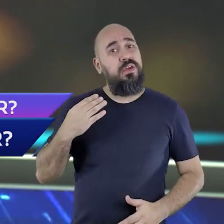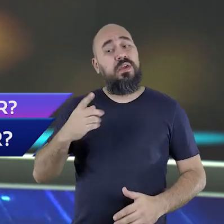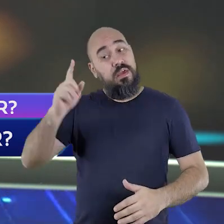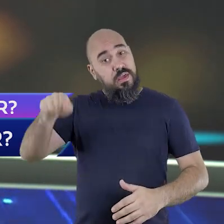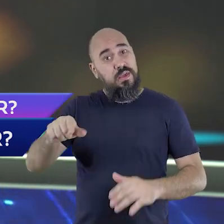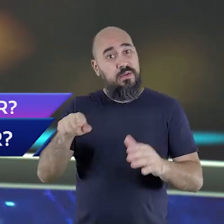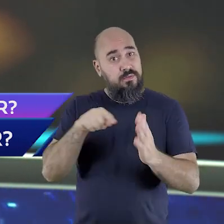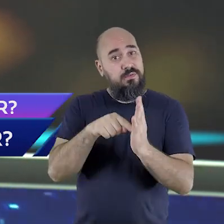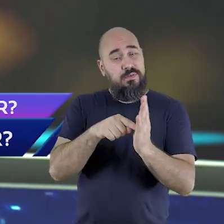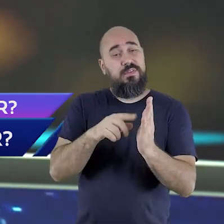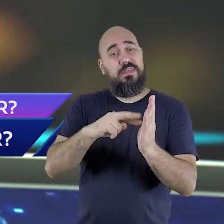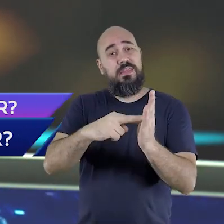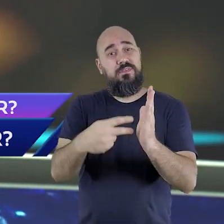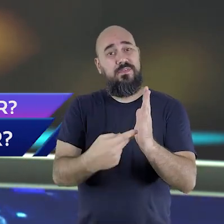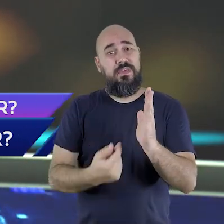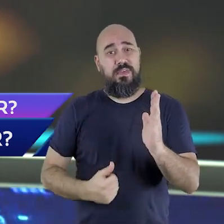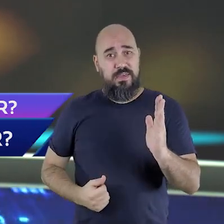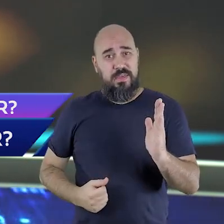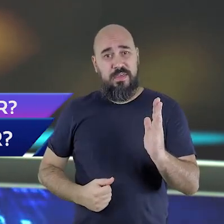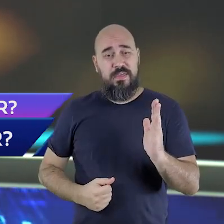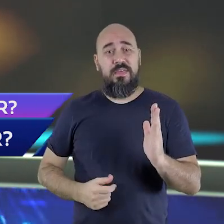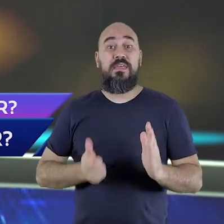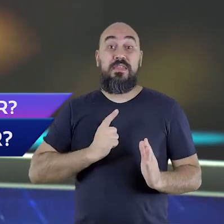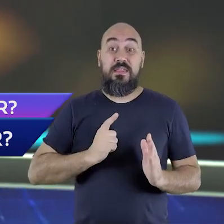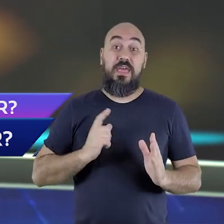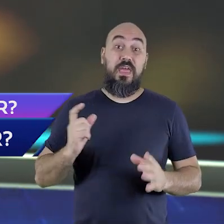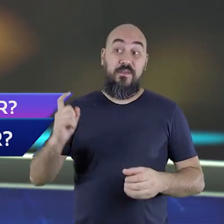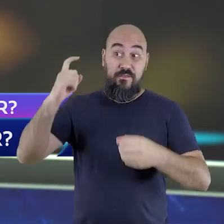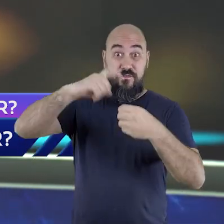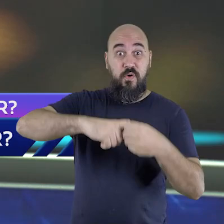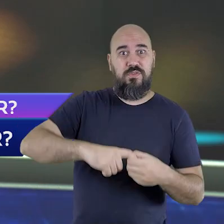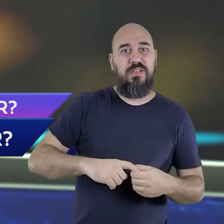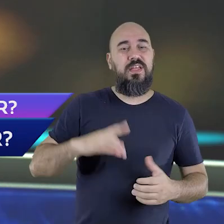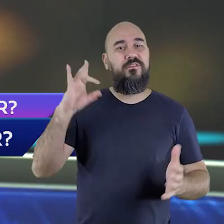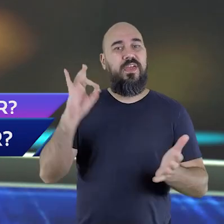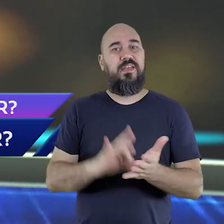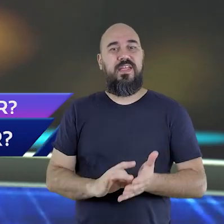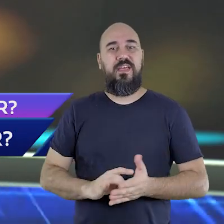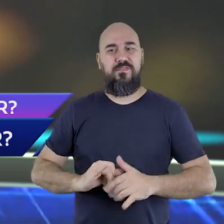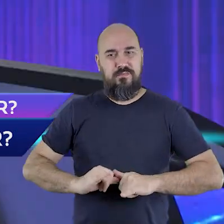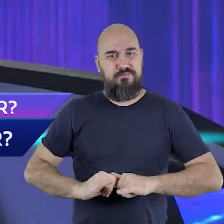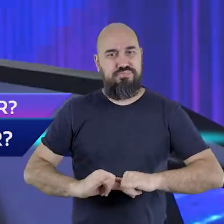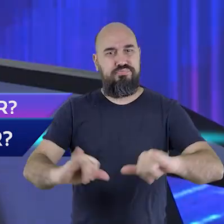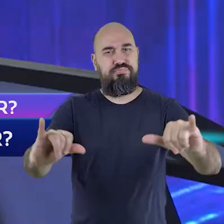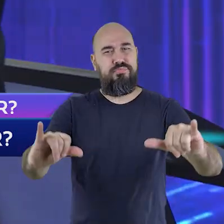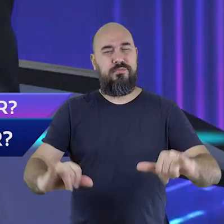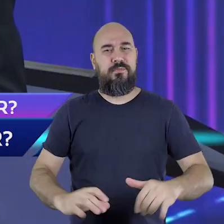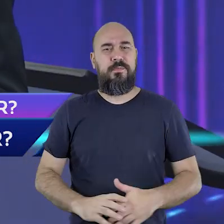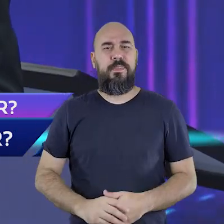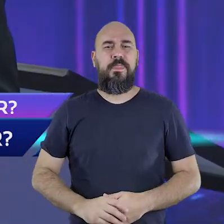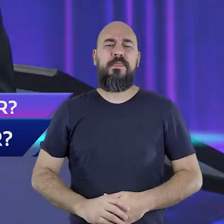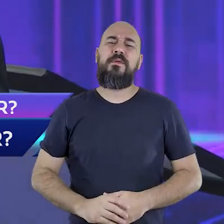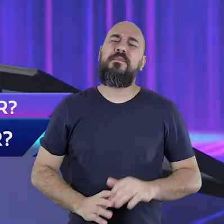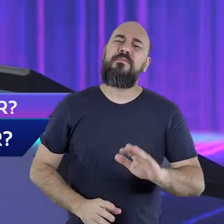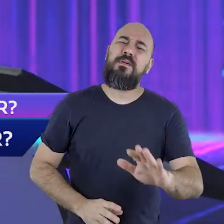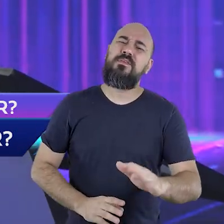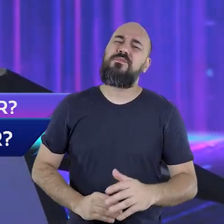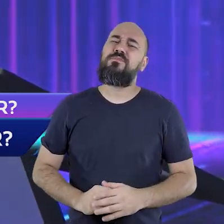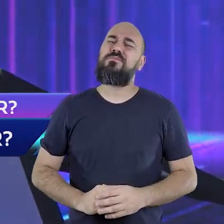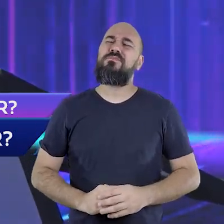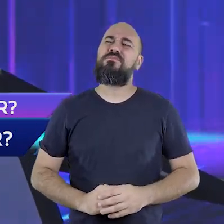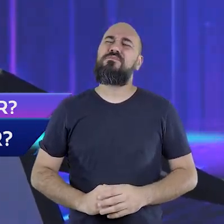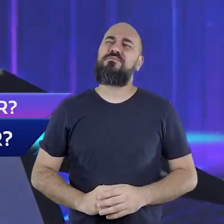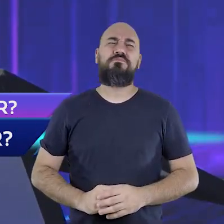a Bíblia está nos dizendo. Haveria um retorno da verdade. Mas como entender